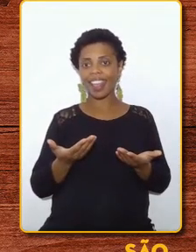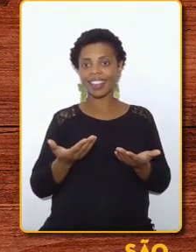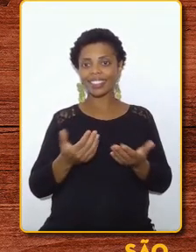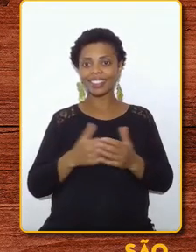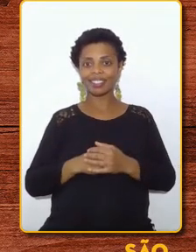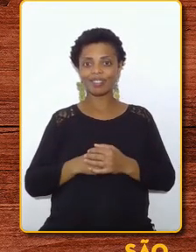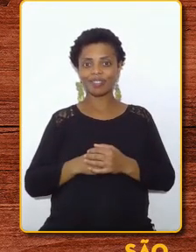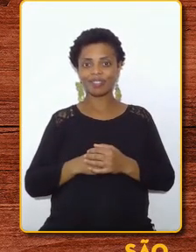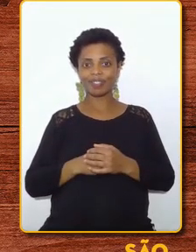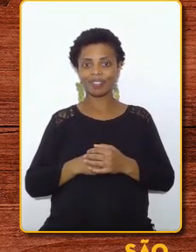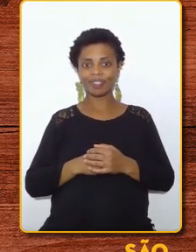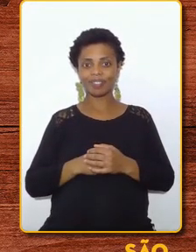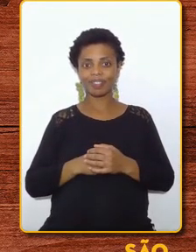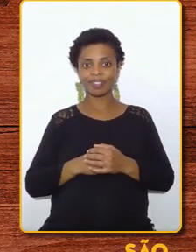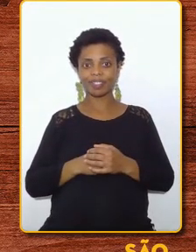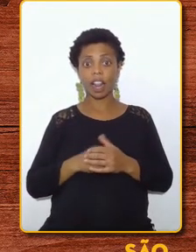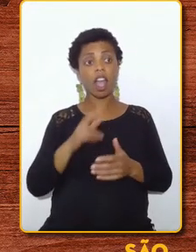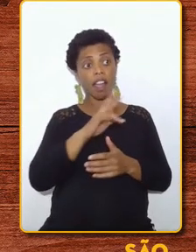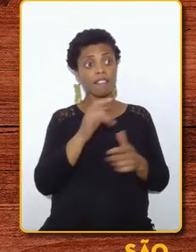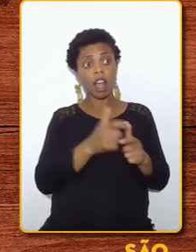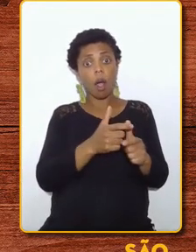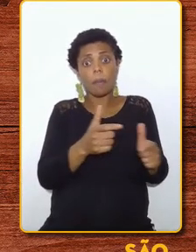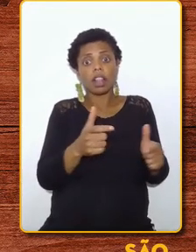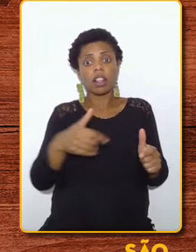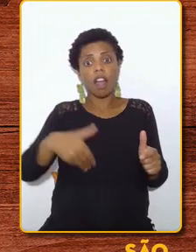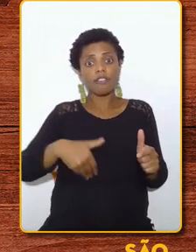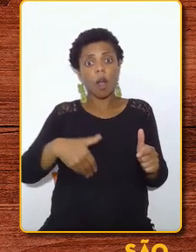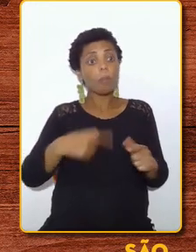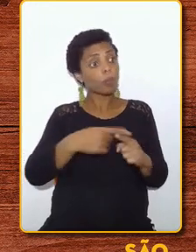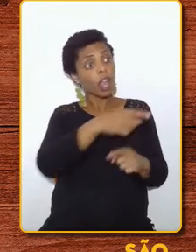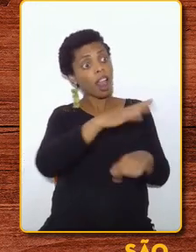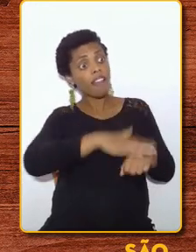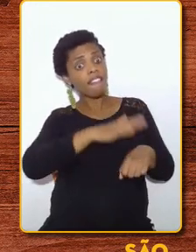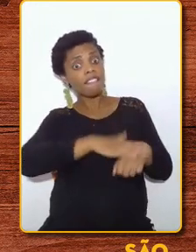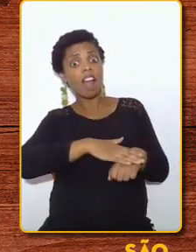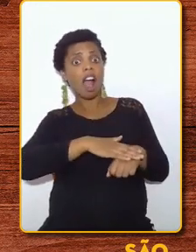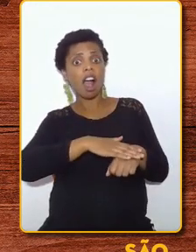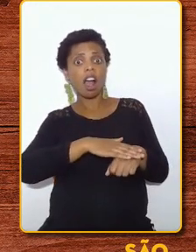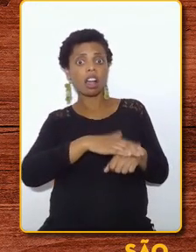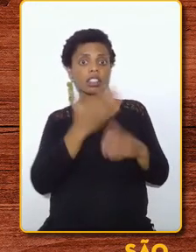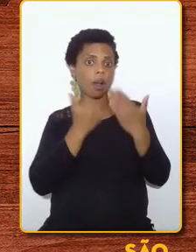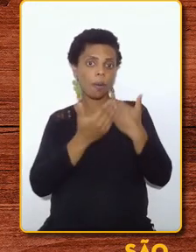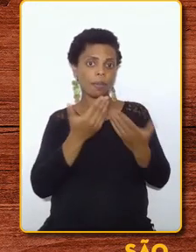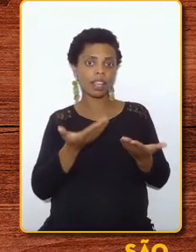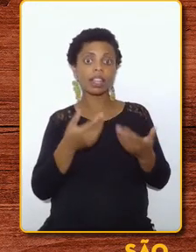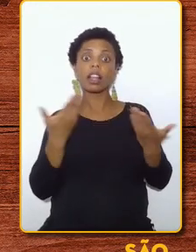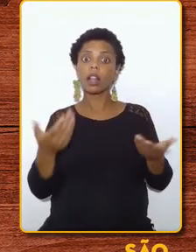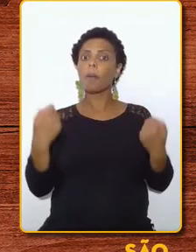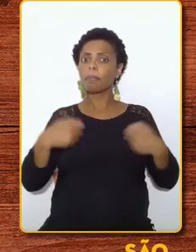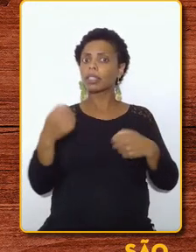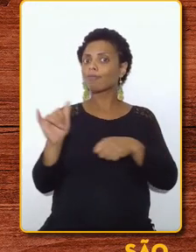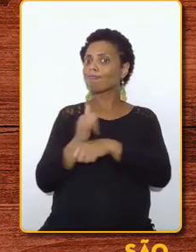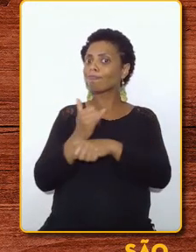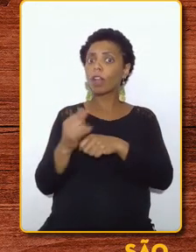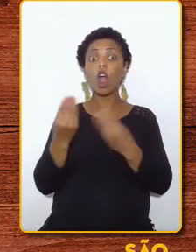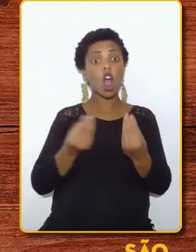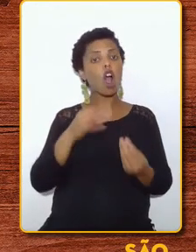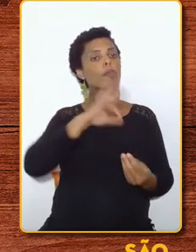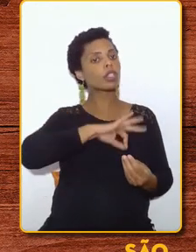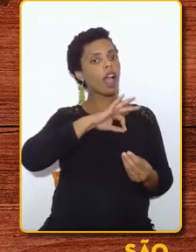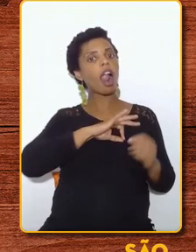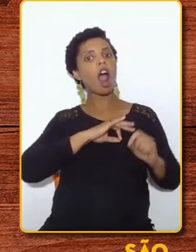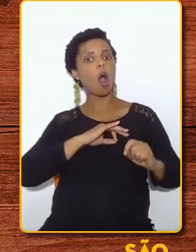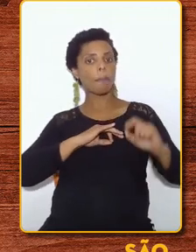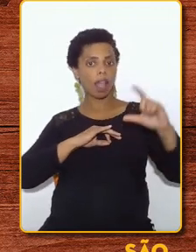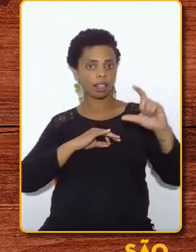fome, que produz os alimentos. Nós precisamos achar um jeito, né, de aumentar o salário. E esse jeito é aumentar o